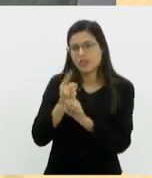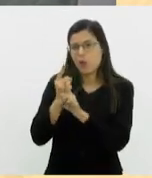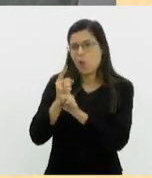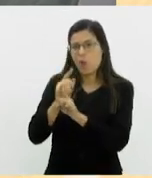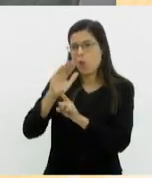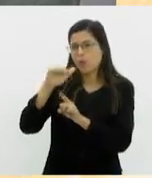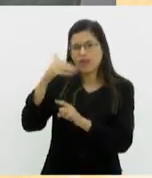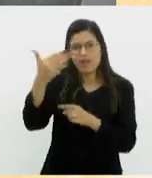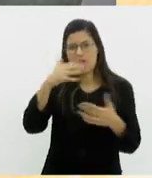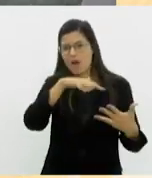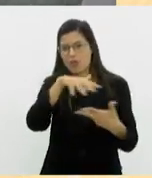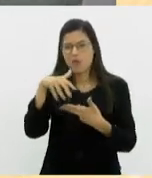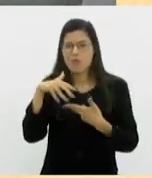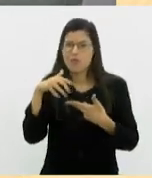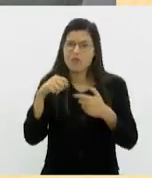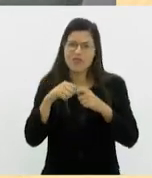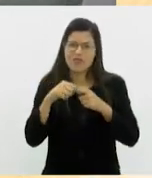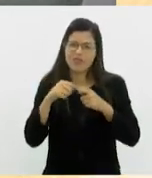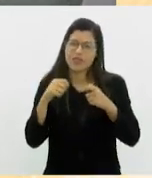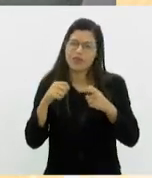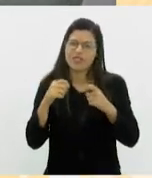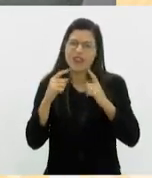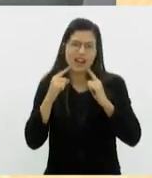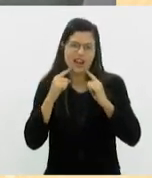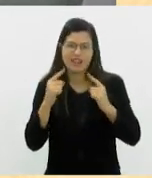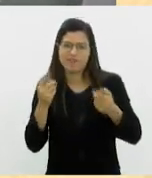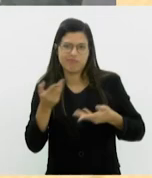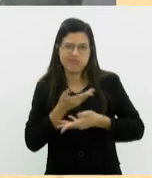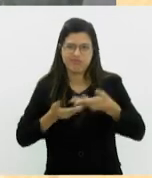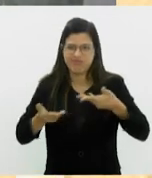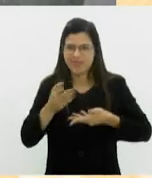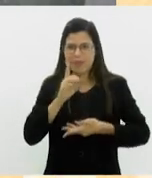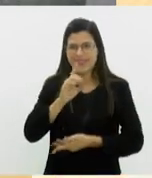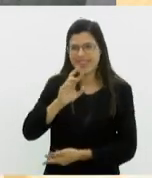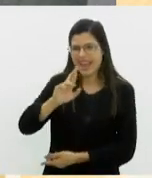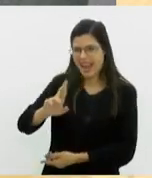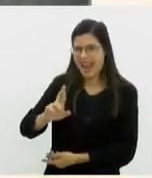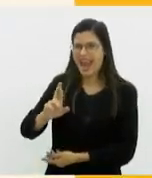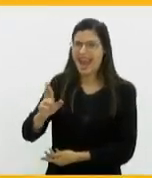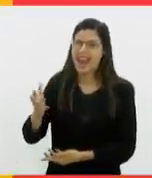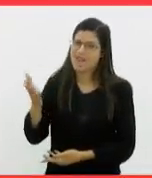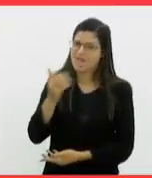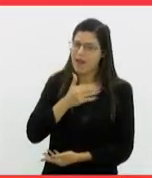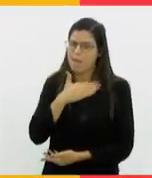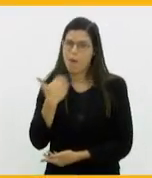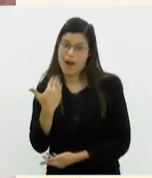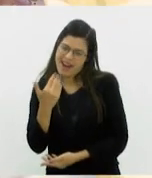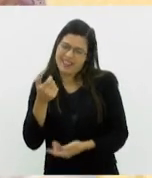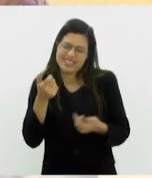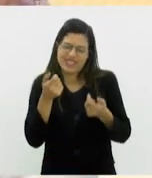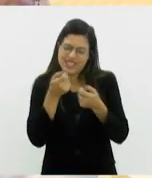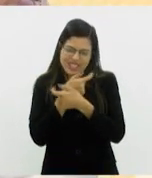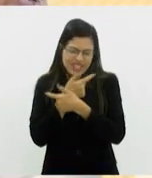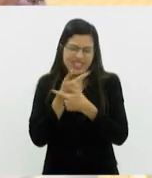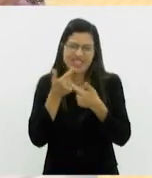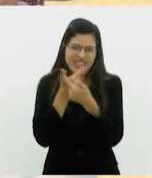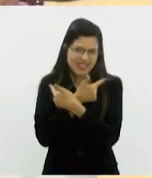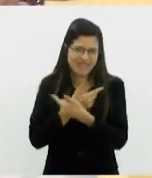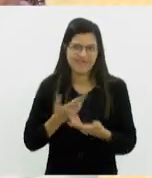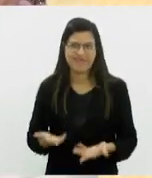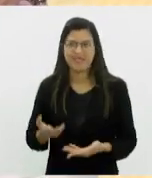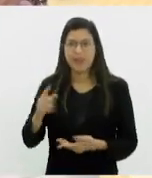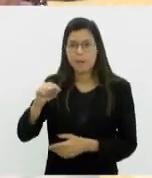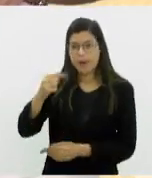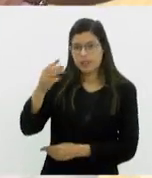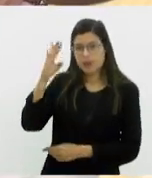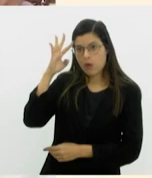uma DR. Venha morrer de rir, é claro. E na próxima quarta-feira